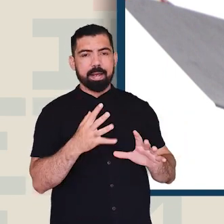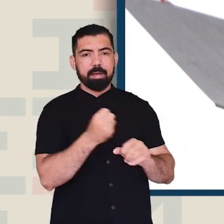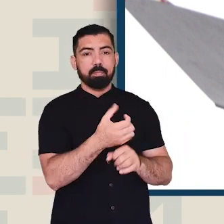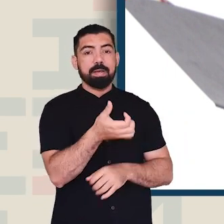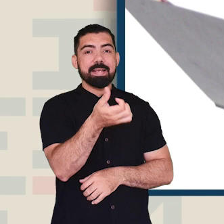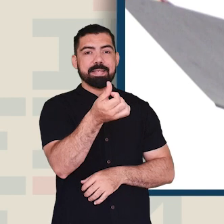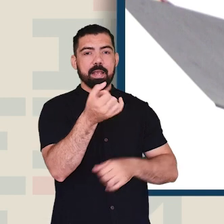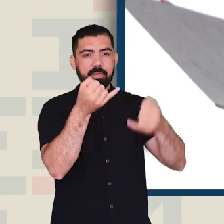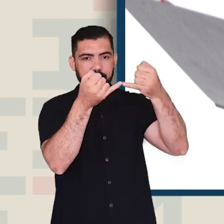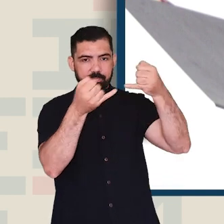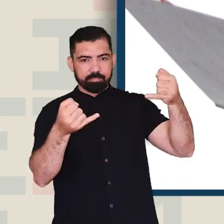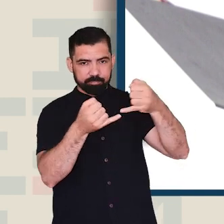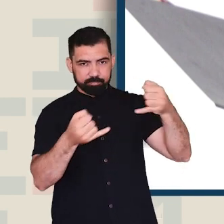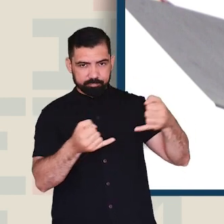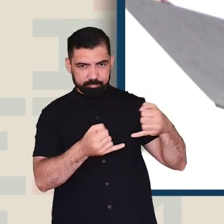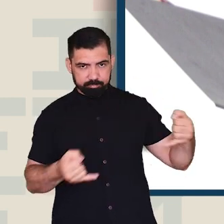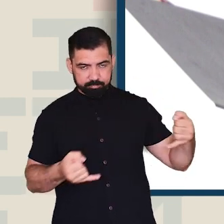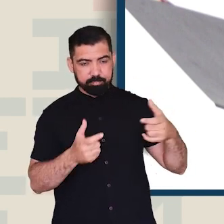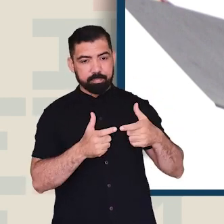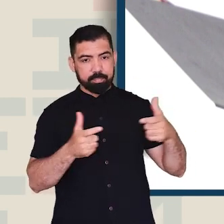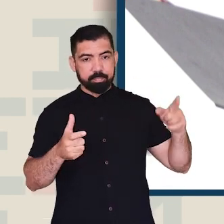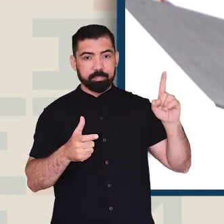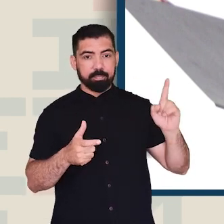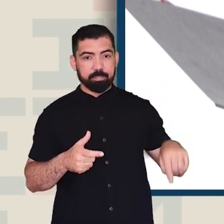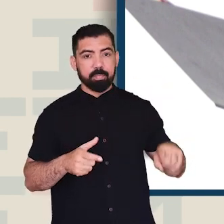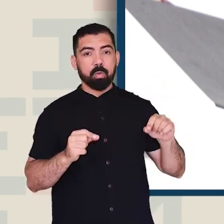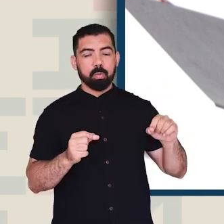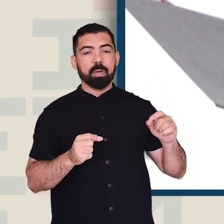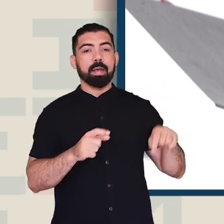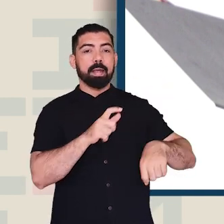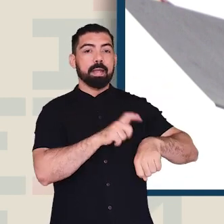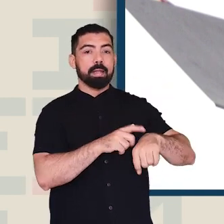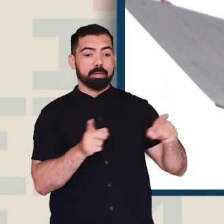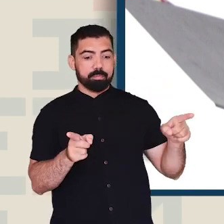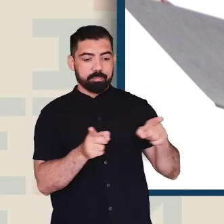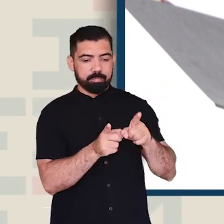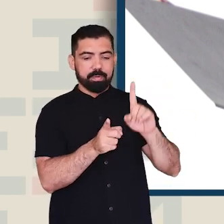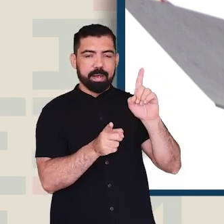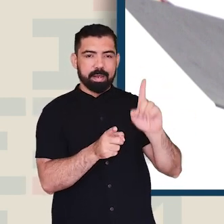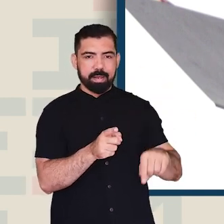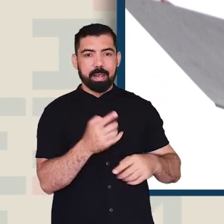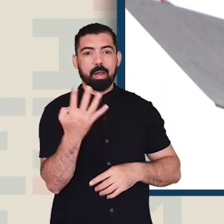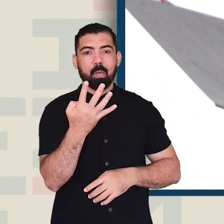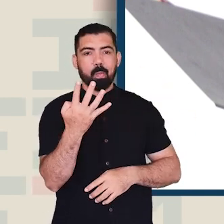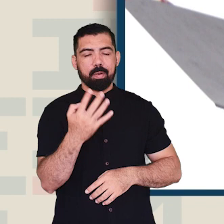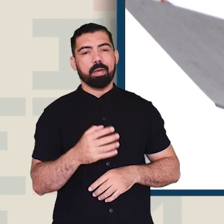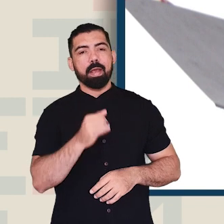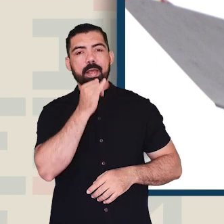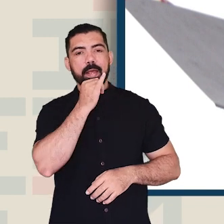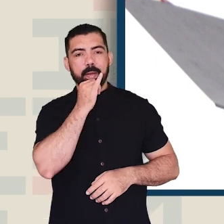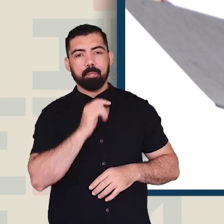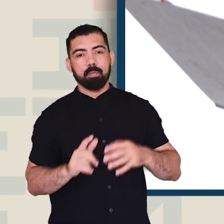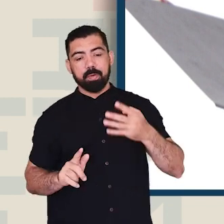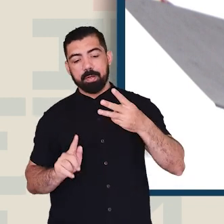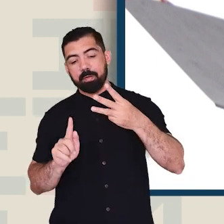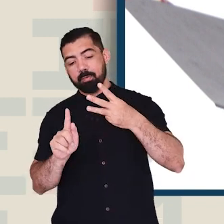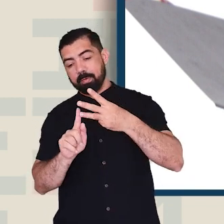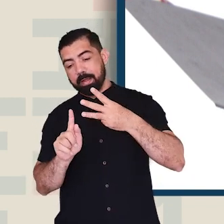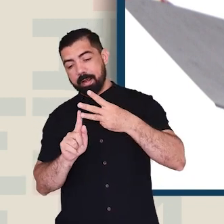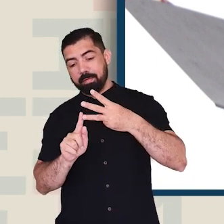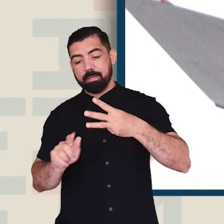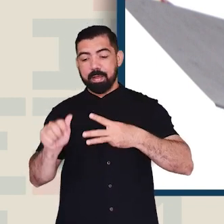afinado uma boa parte em intervalos de quarta, ou seja, se eu pensar do grave para o agudo, eu vou ter